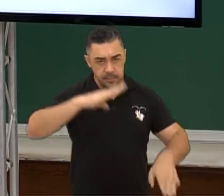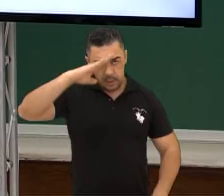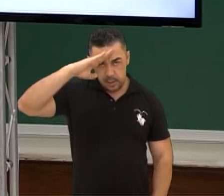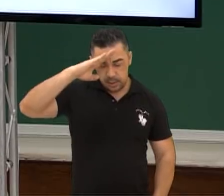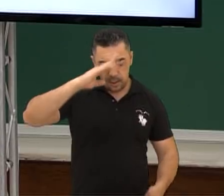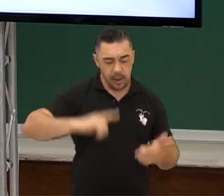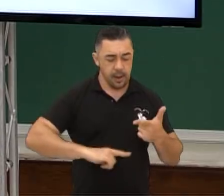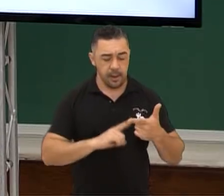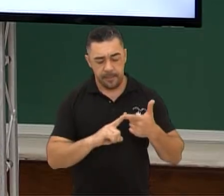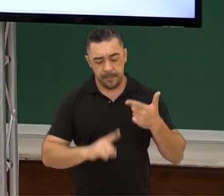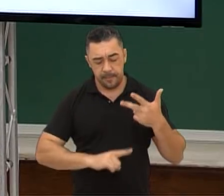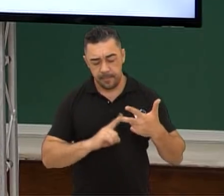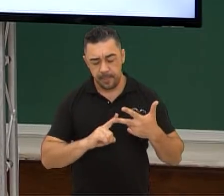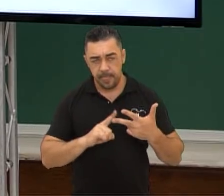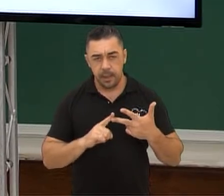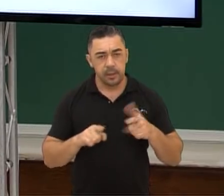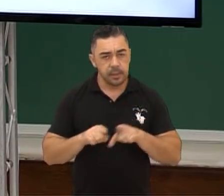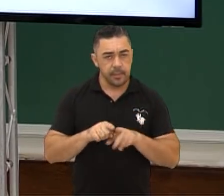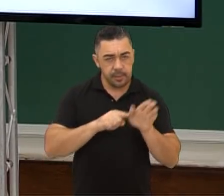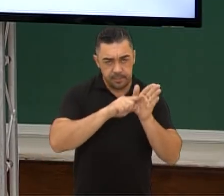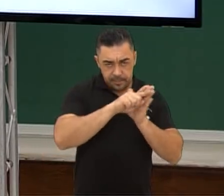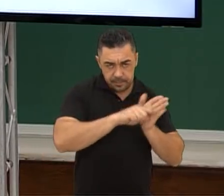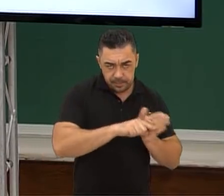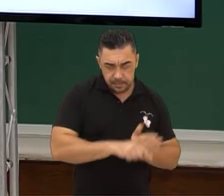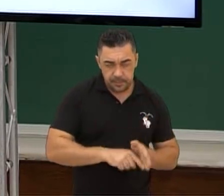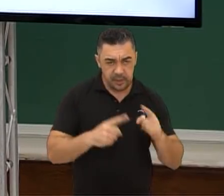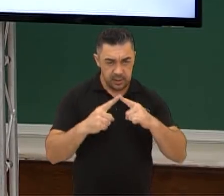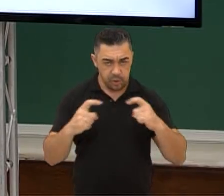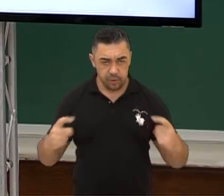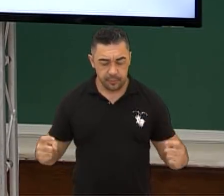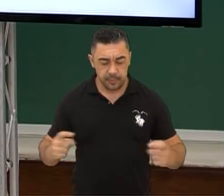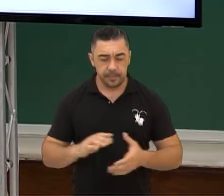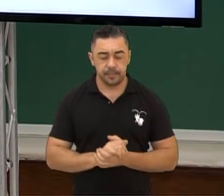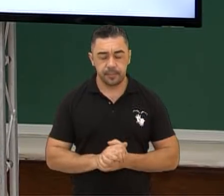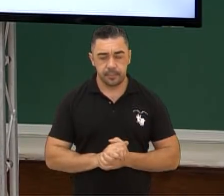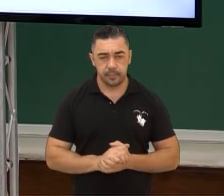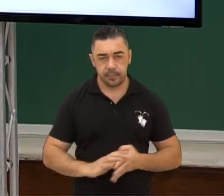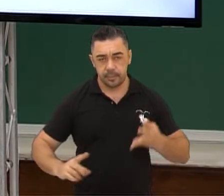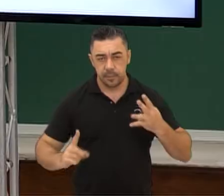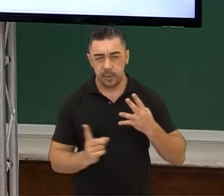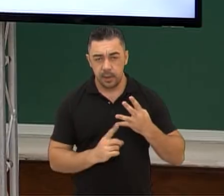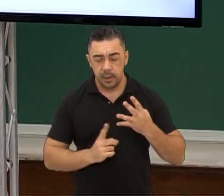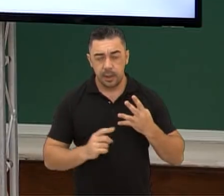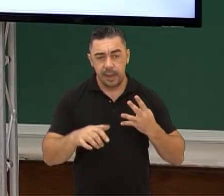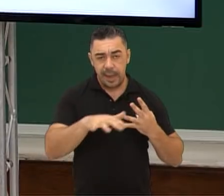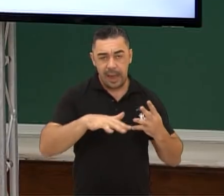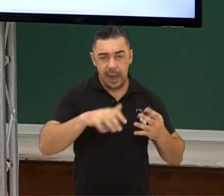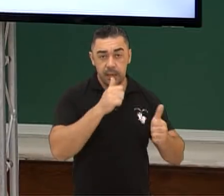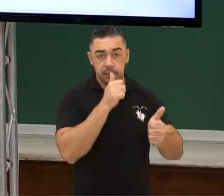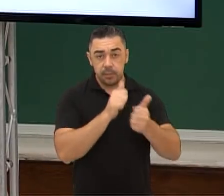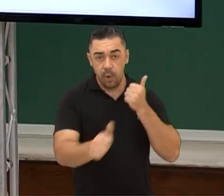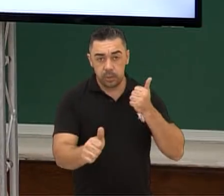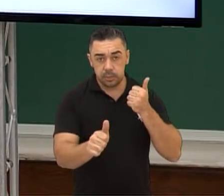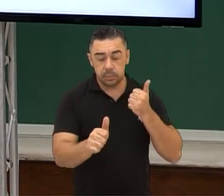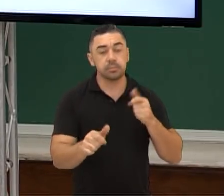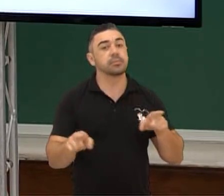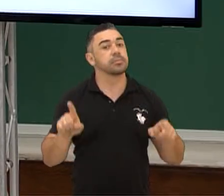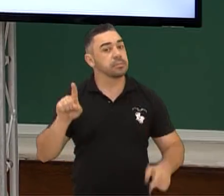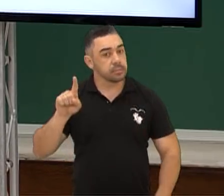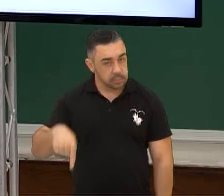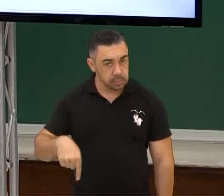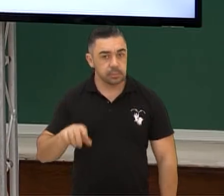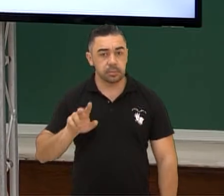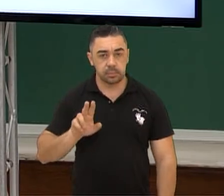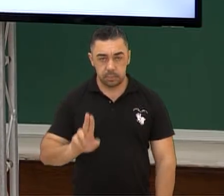Corrida espacial, corrida armamentista, e área militar e científica, e na área esportiva. A União Soviética foi